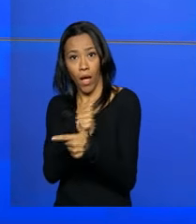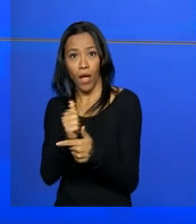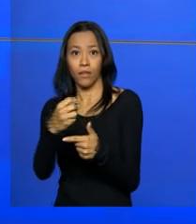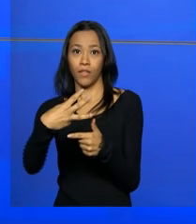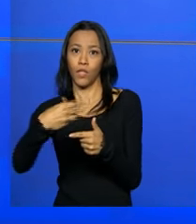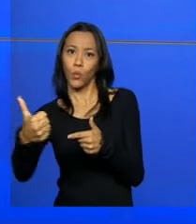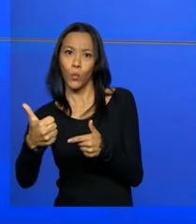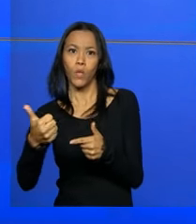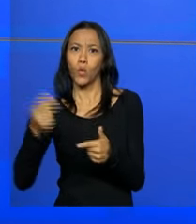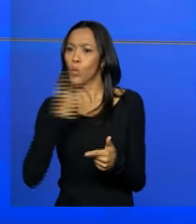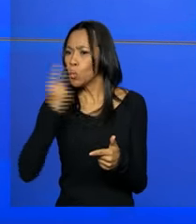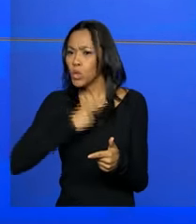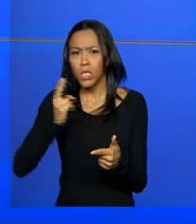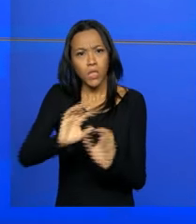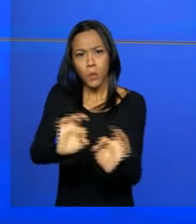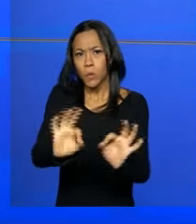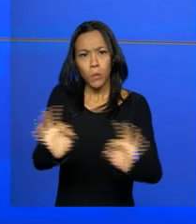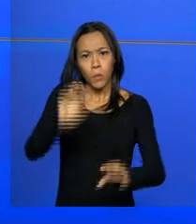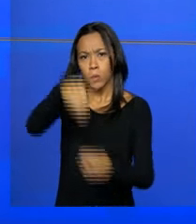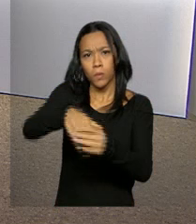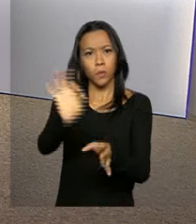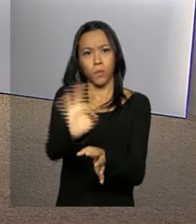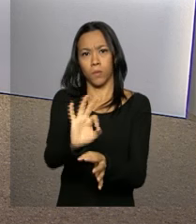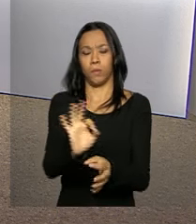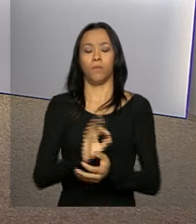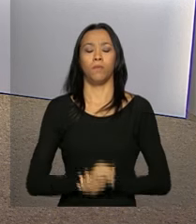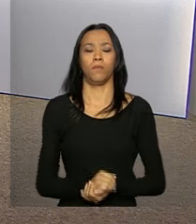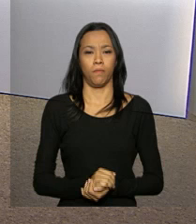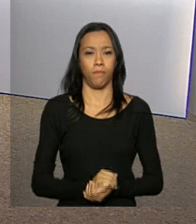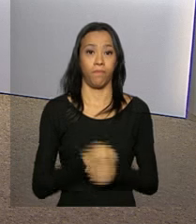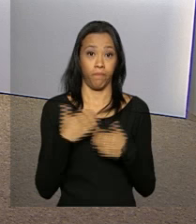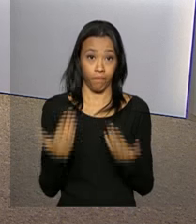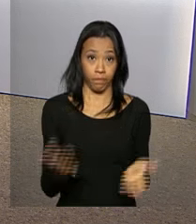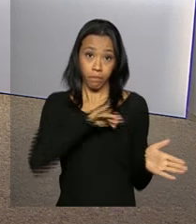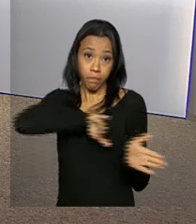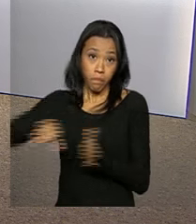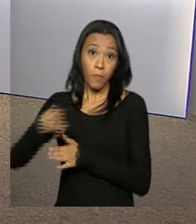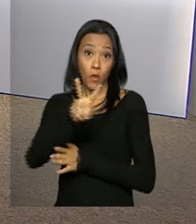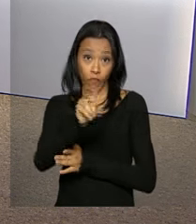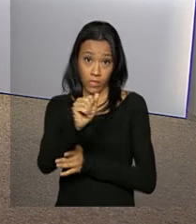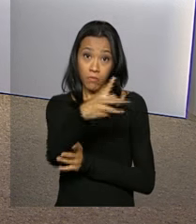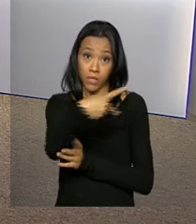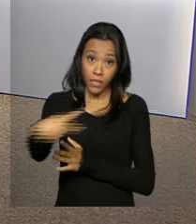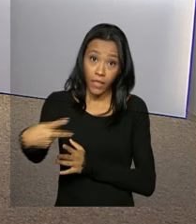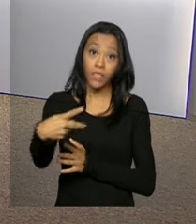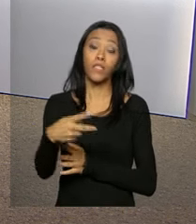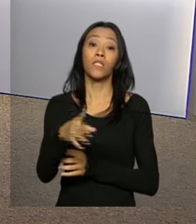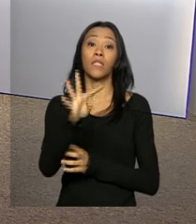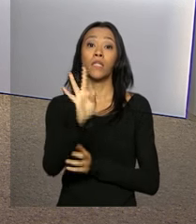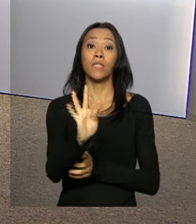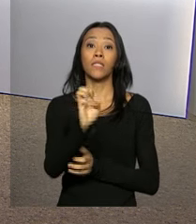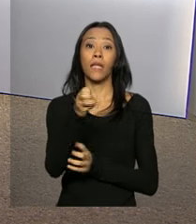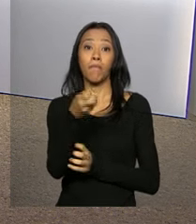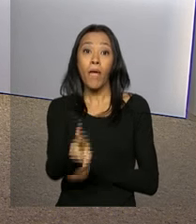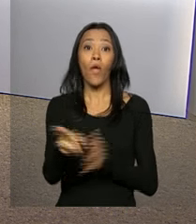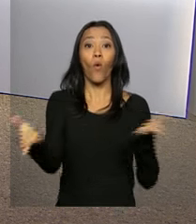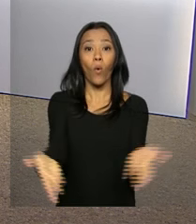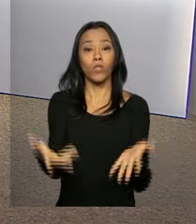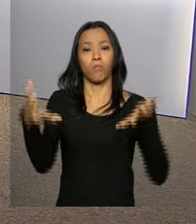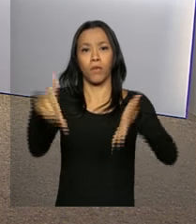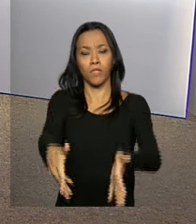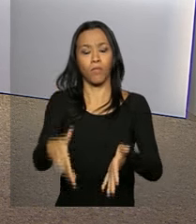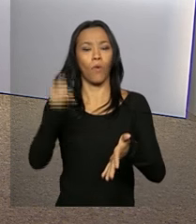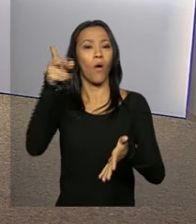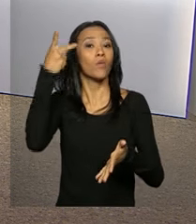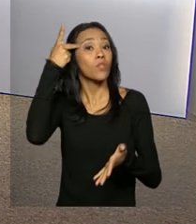retirada da urgência paraa votação da matéria o vice-presidente Michel Temer participou hoje em São Paulo do